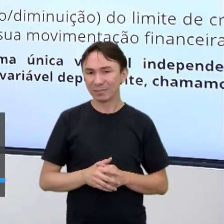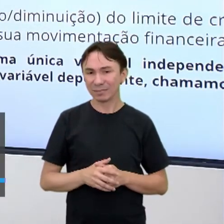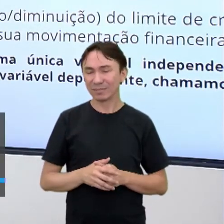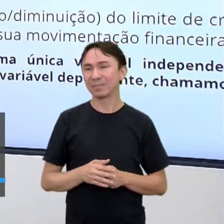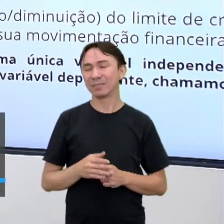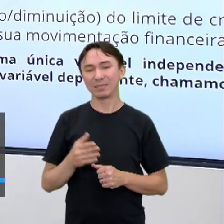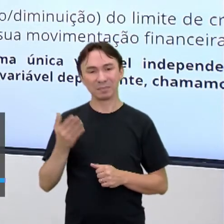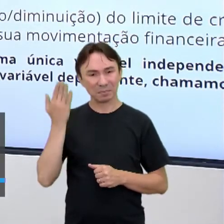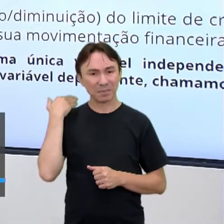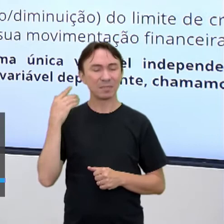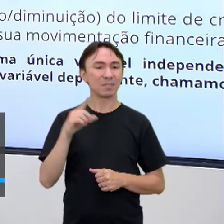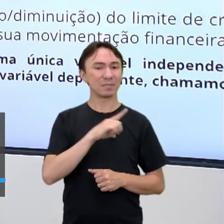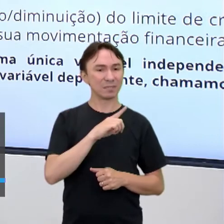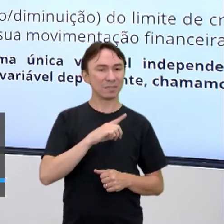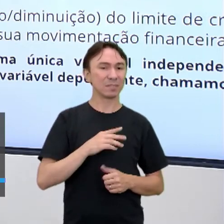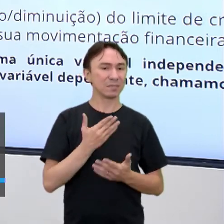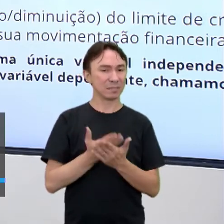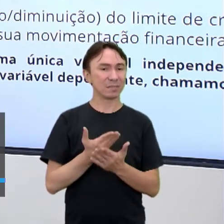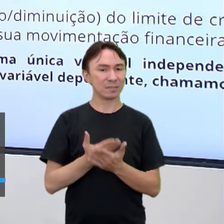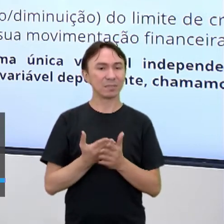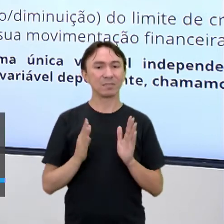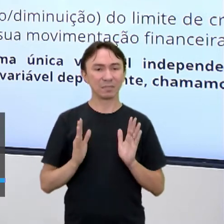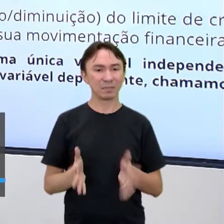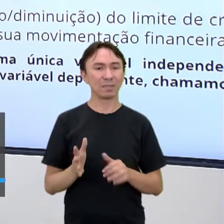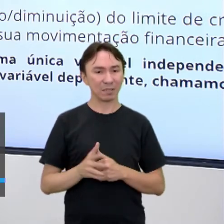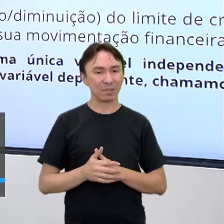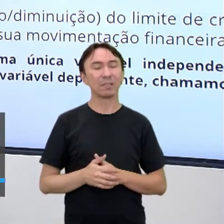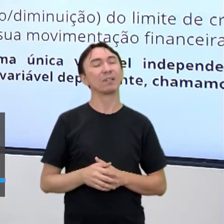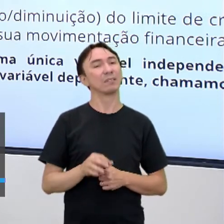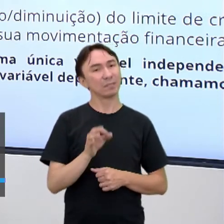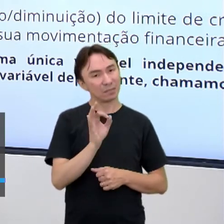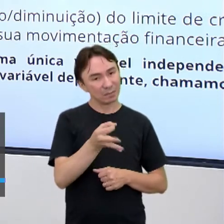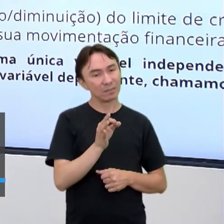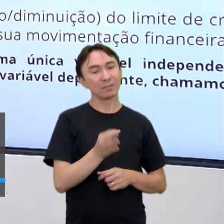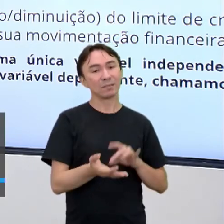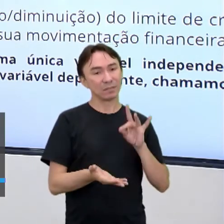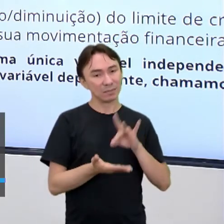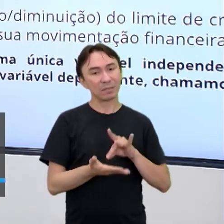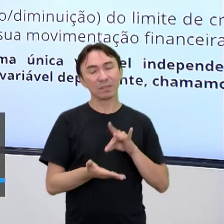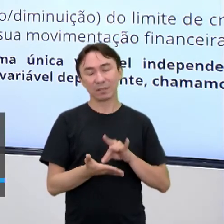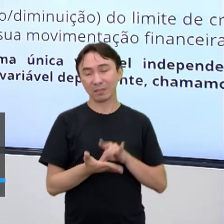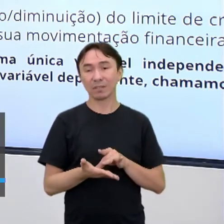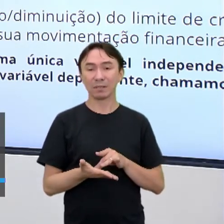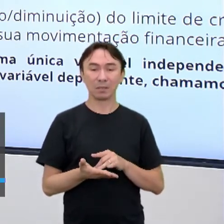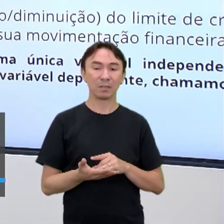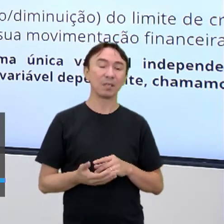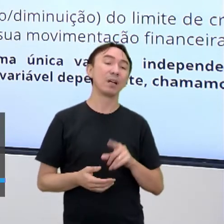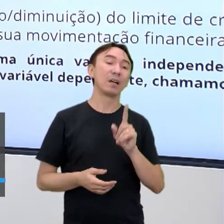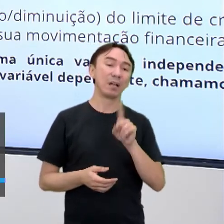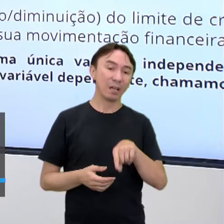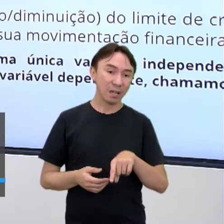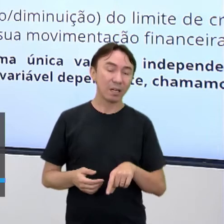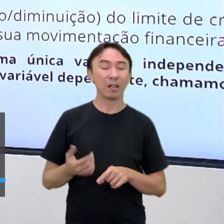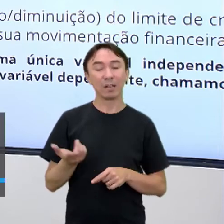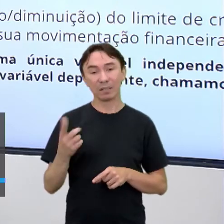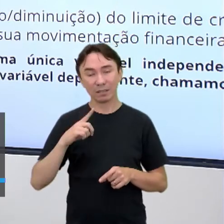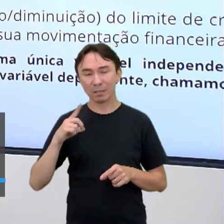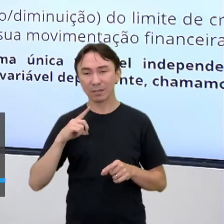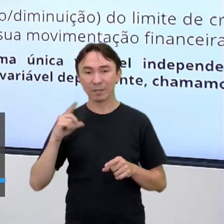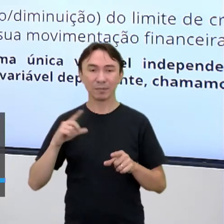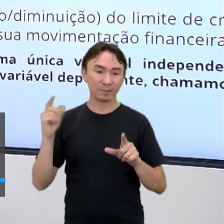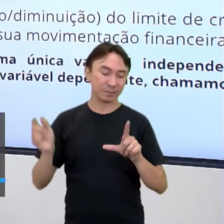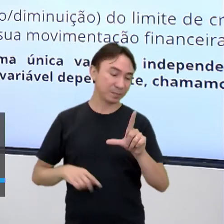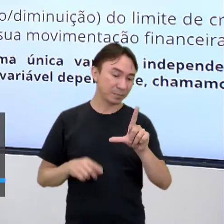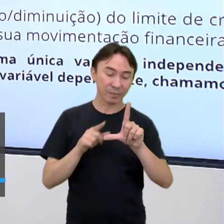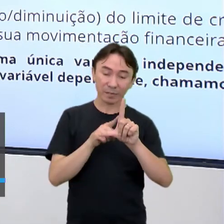minha base comum, né? É verdade. Na realidade, o que a gente está falando? Pô, a gente está falando aí de comportamentos de uma variável, então a gente